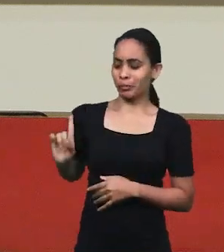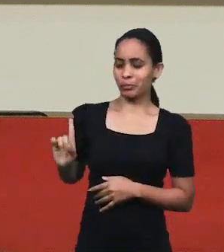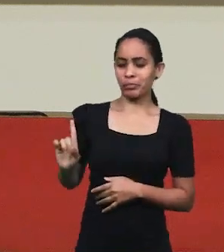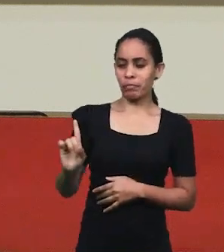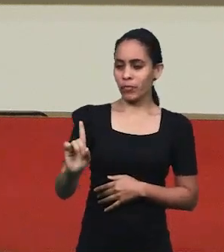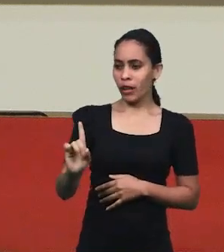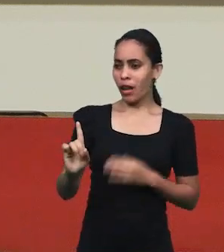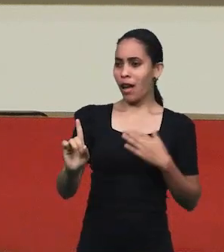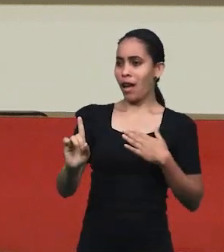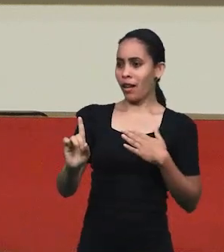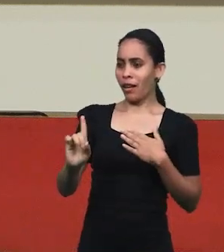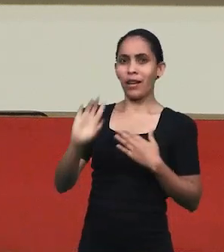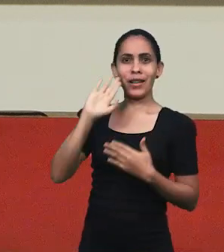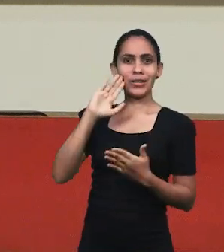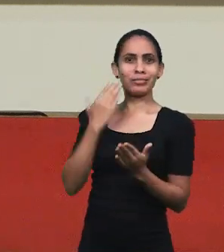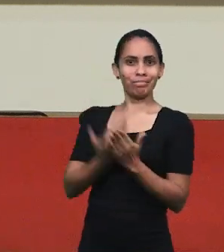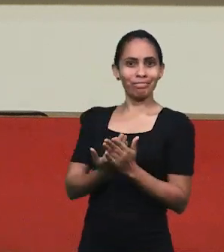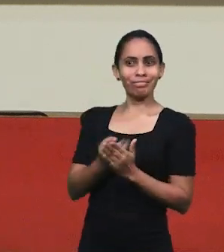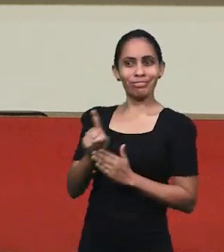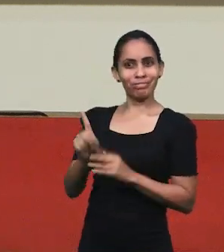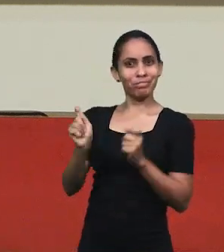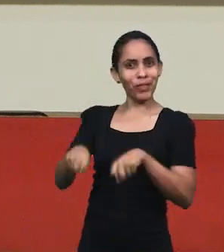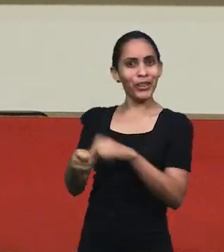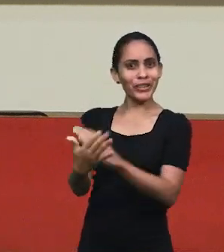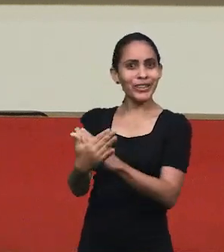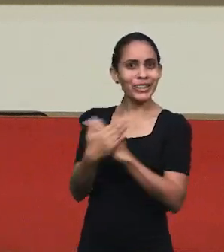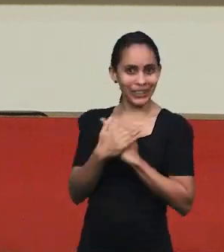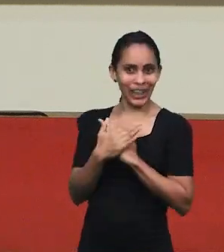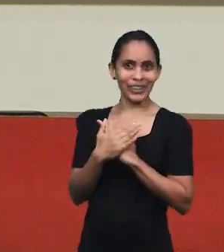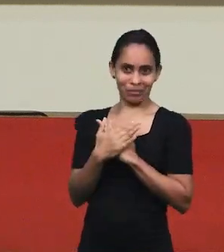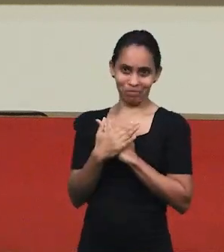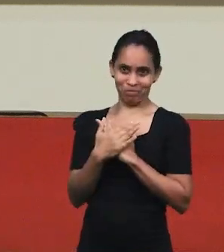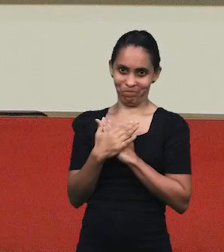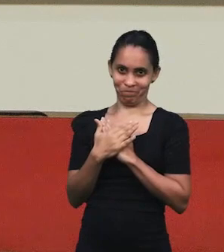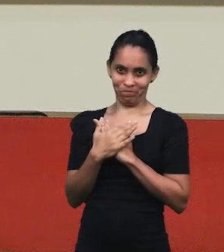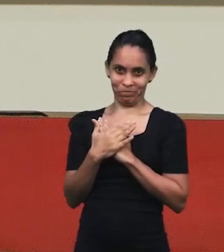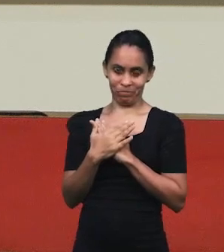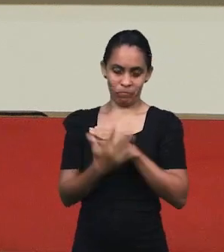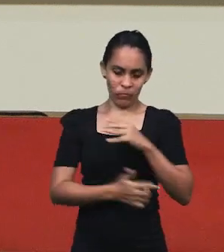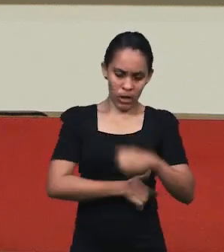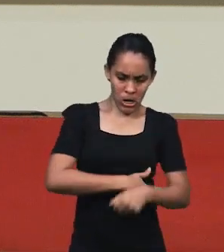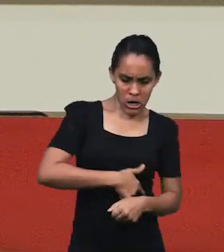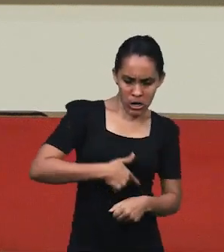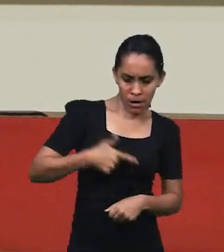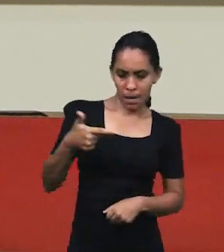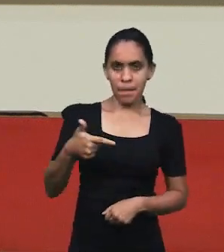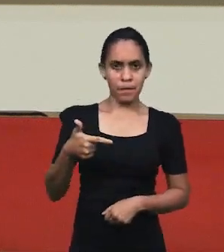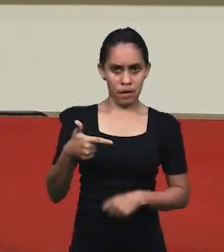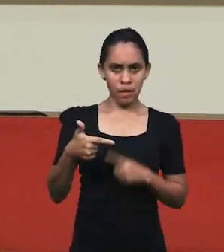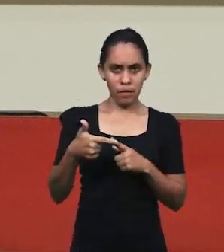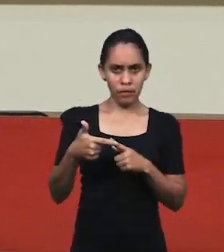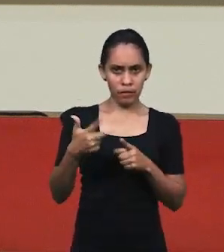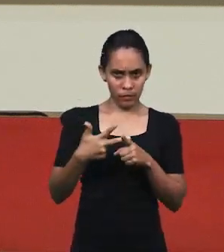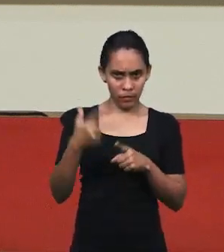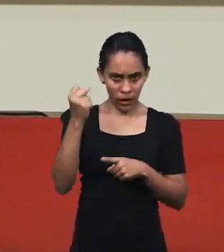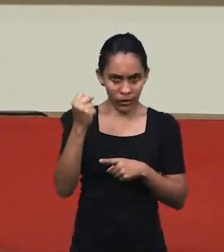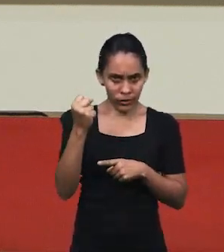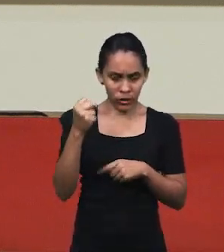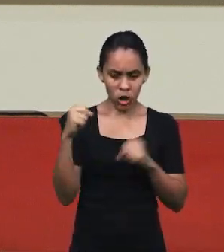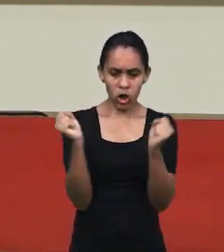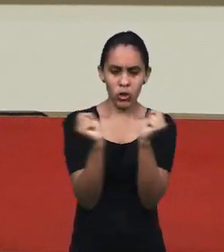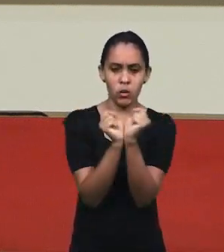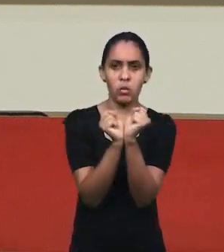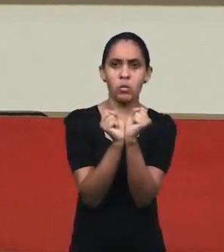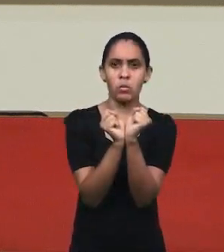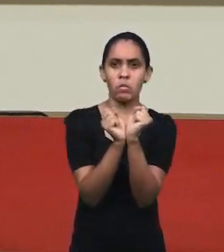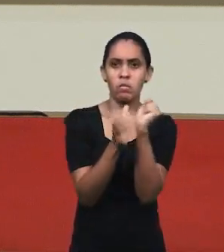passando. Jesus era a esperança dele. Há batalhas que não se vence com revólver. Há